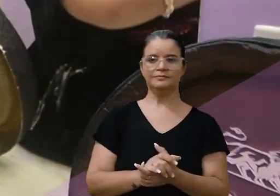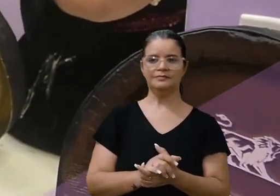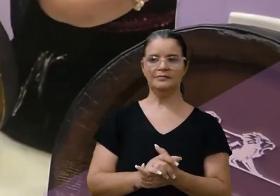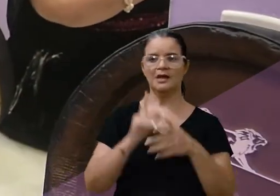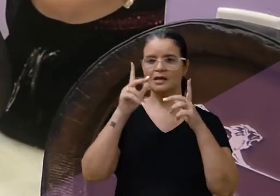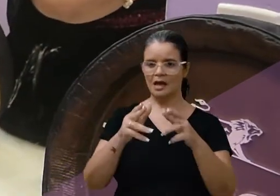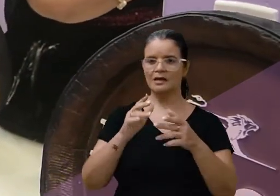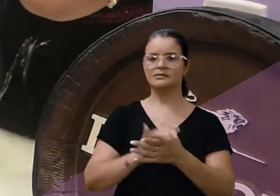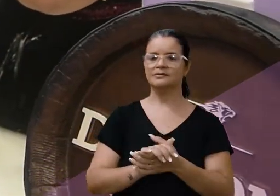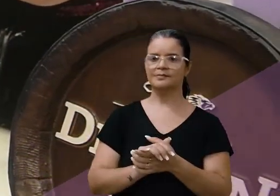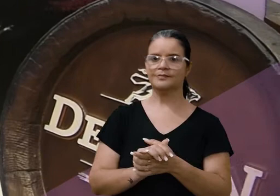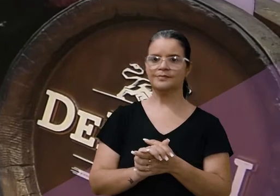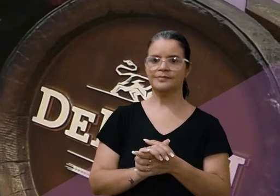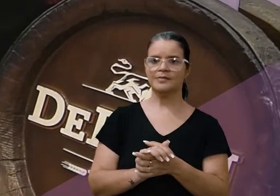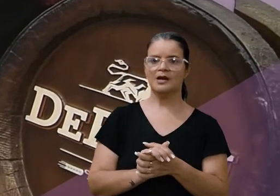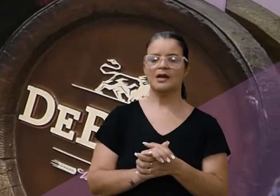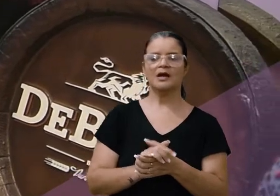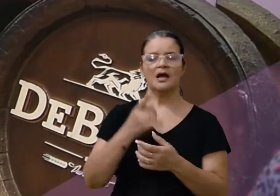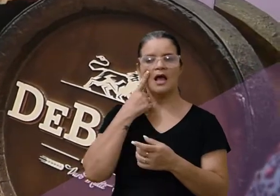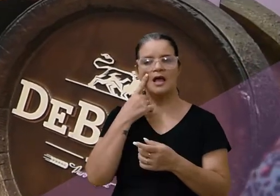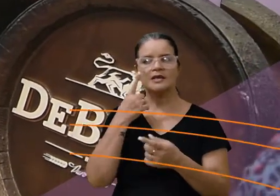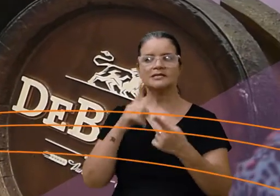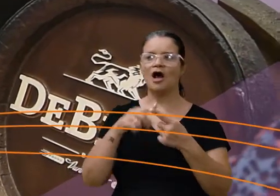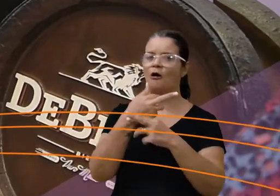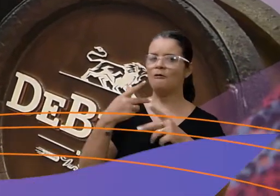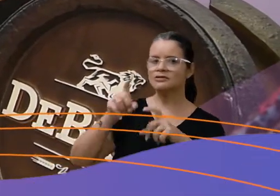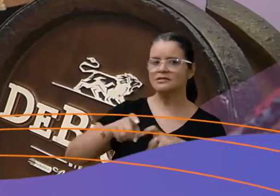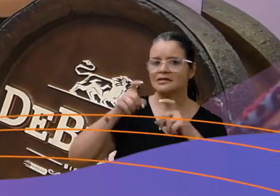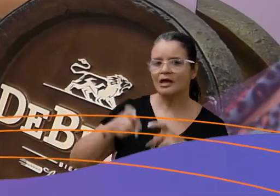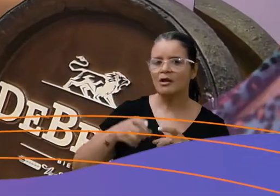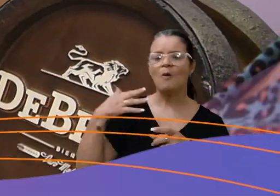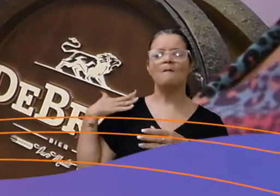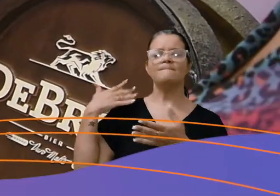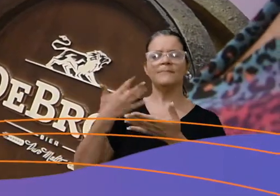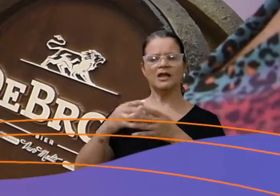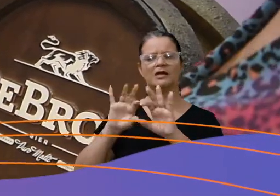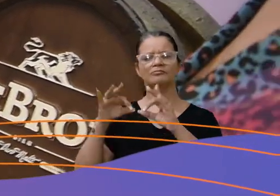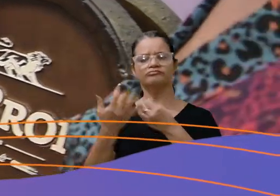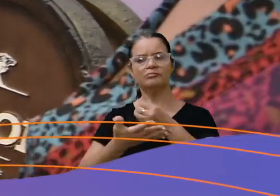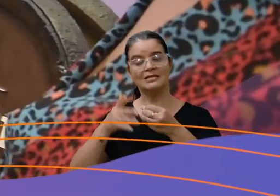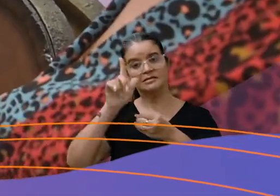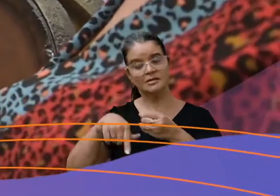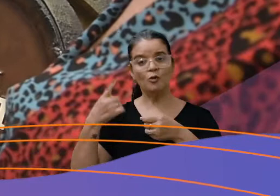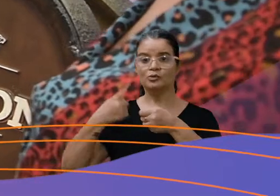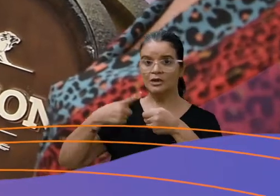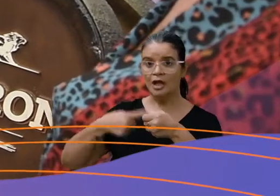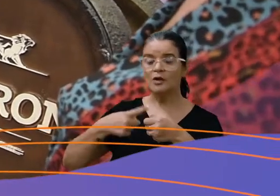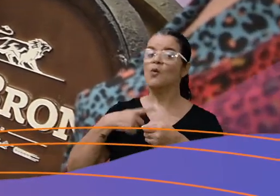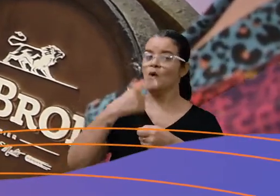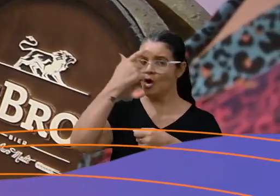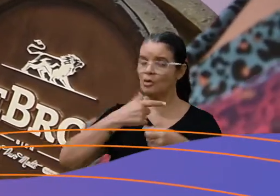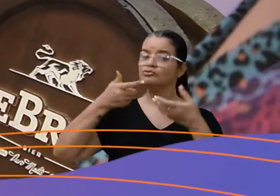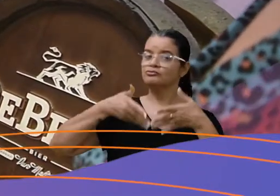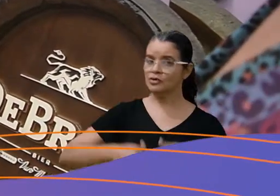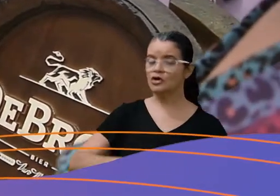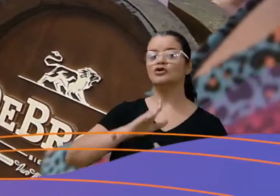disco tem essa coisa, essa cara agrestina, essa cara do sertão, porque as minhas descendências são do interior, né? Eu sou descendente também de